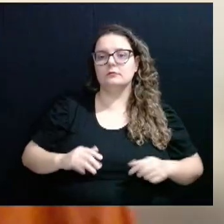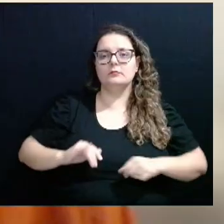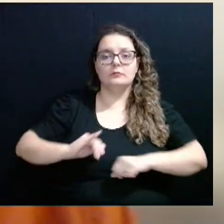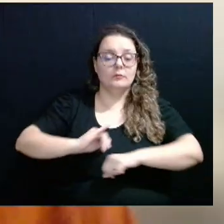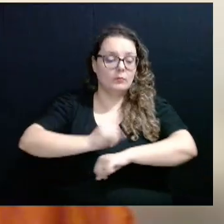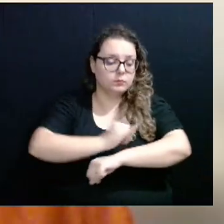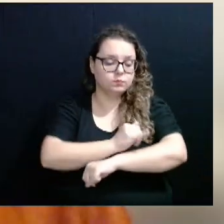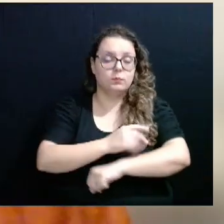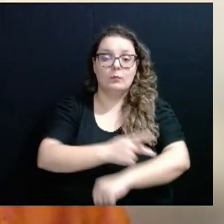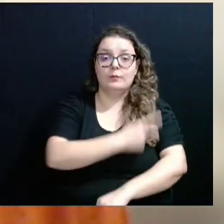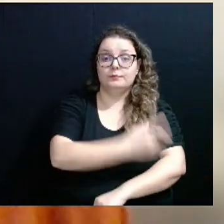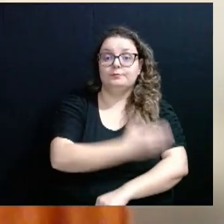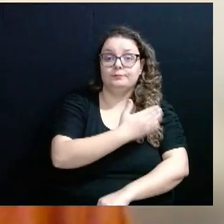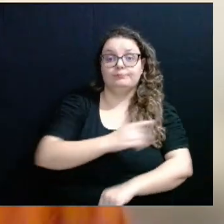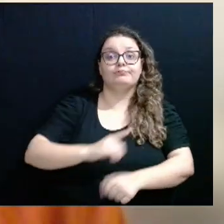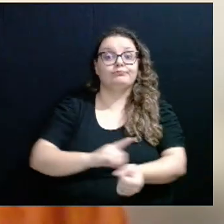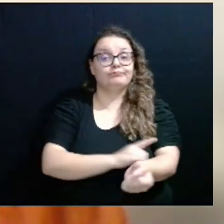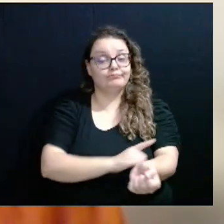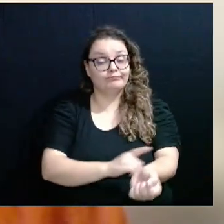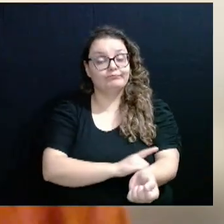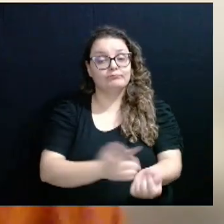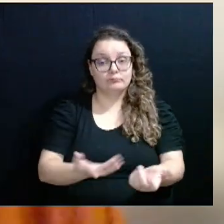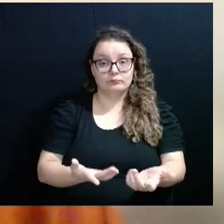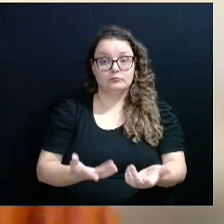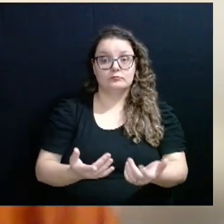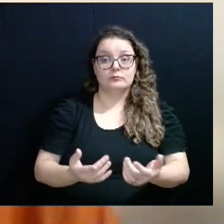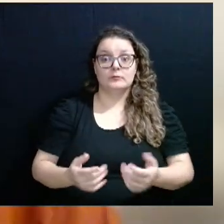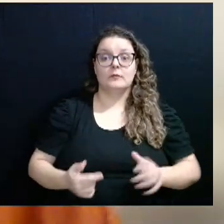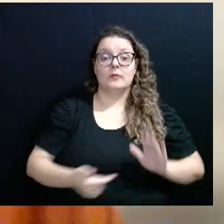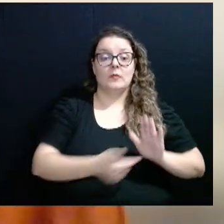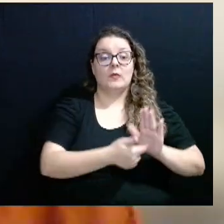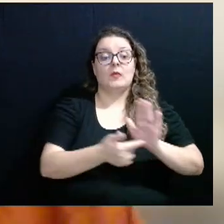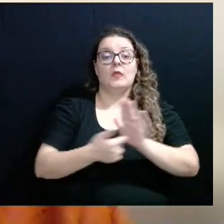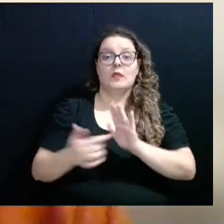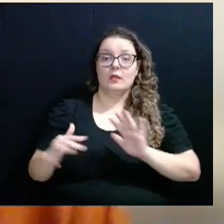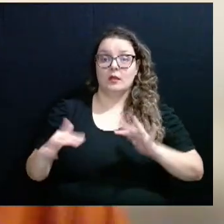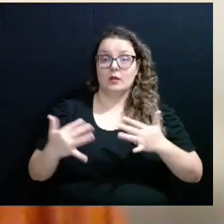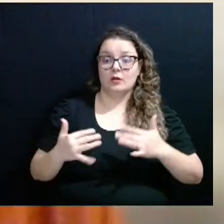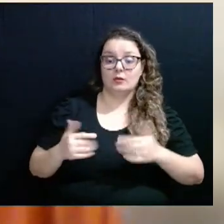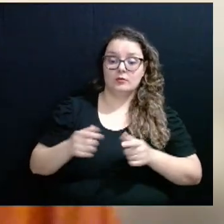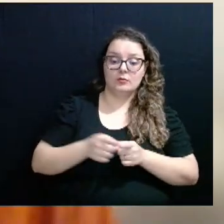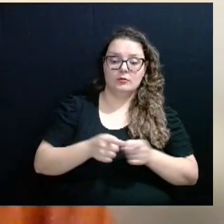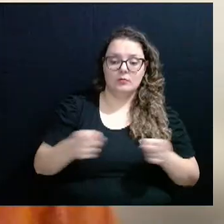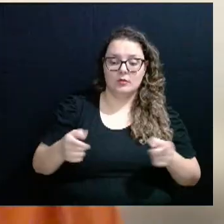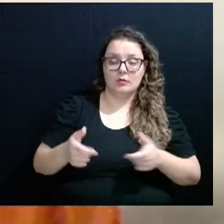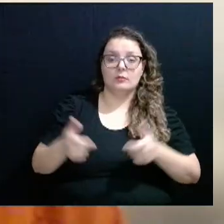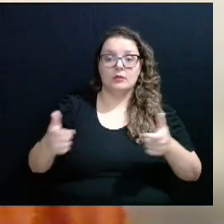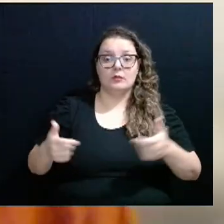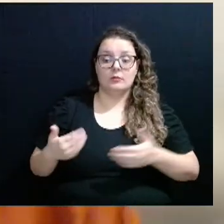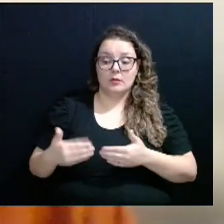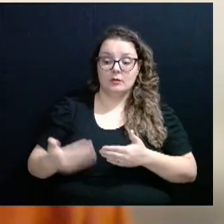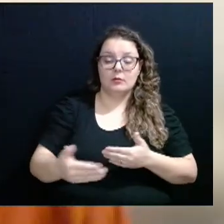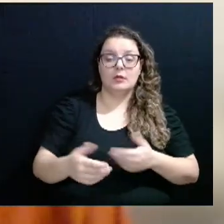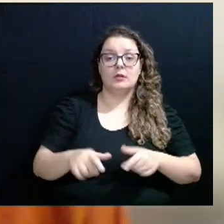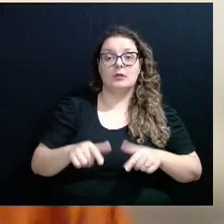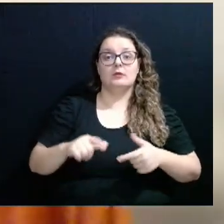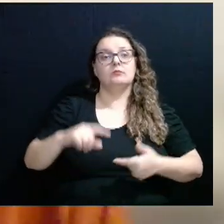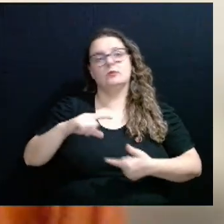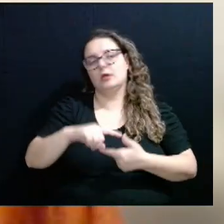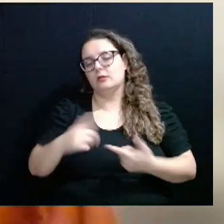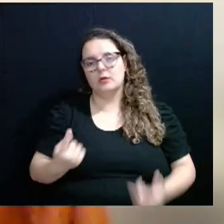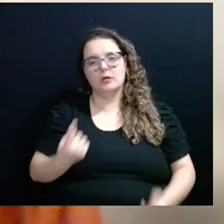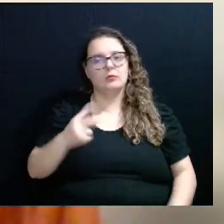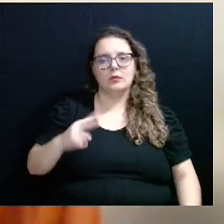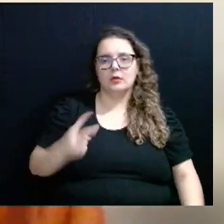alta, diabetes. Essas exposições no longo prazo levam a esse quadro que, uma vez instalada a